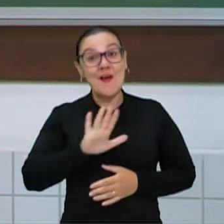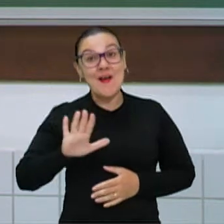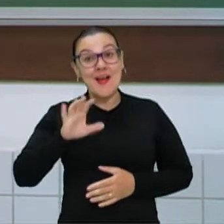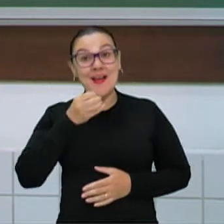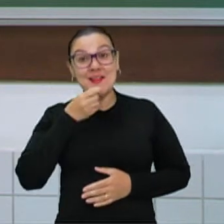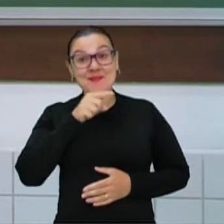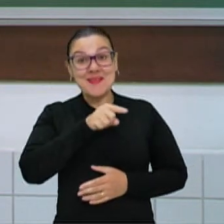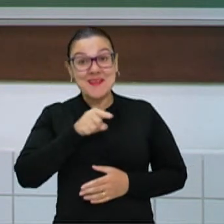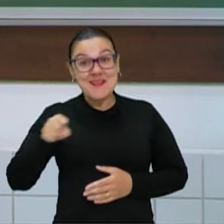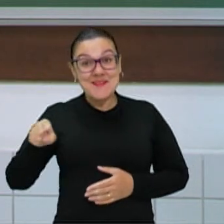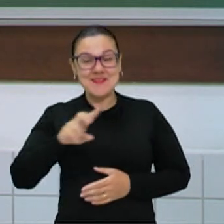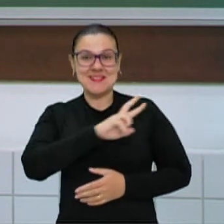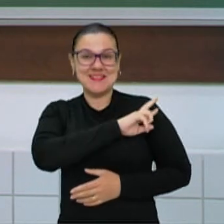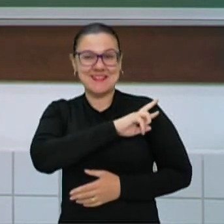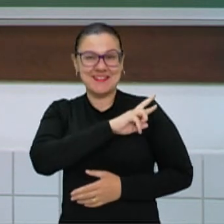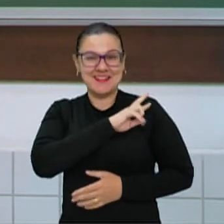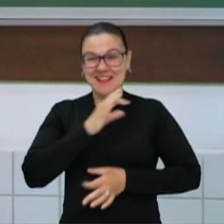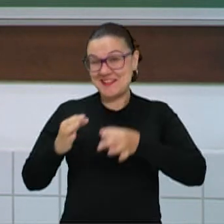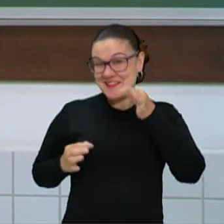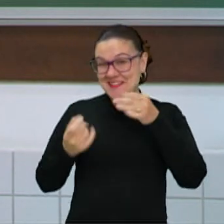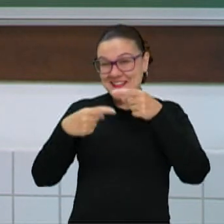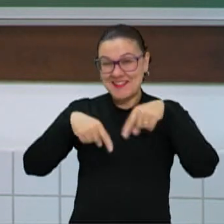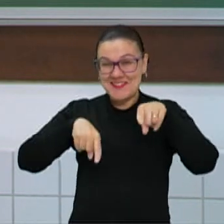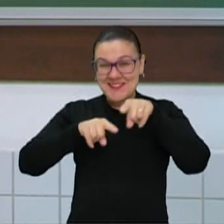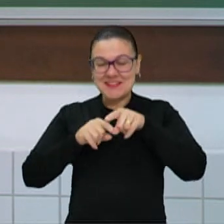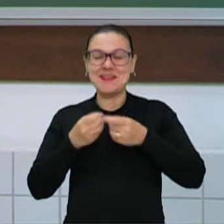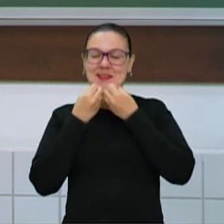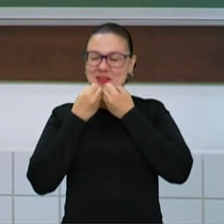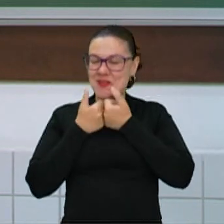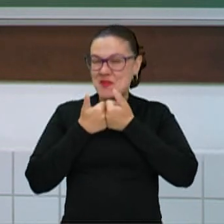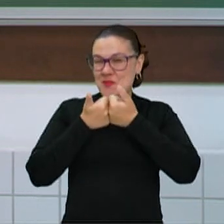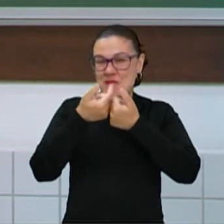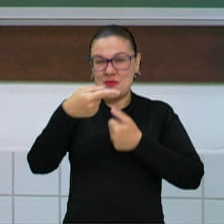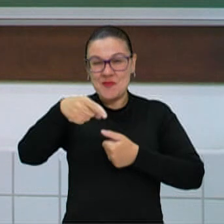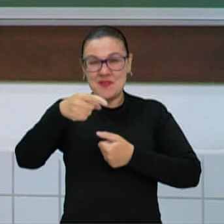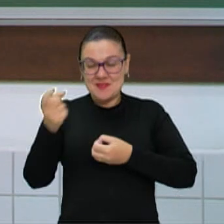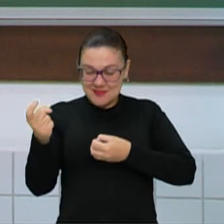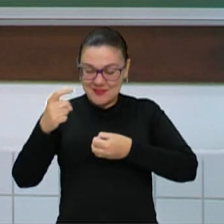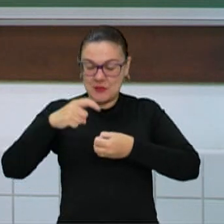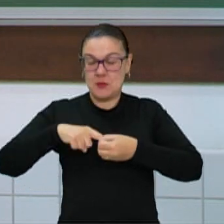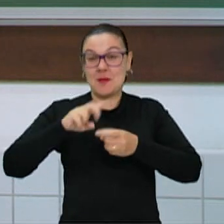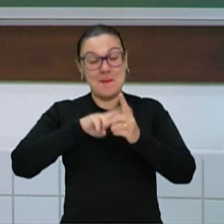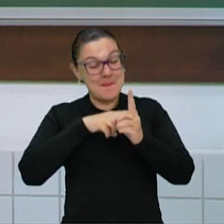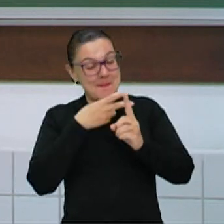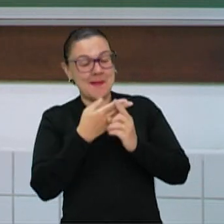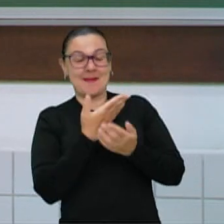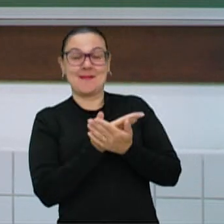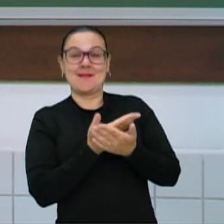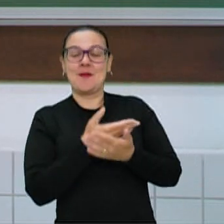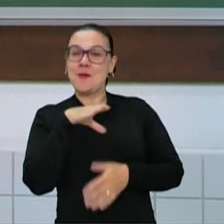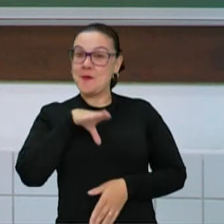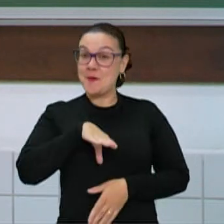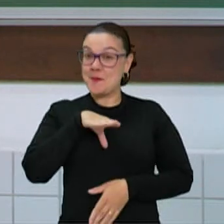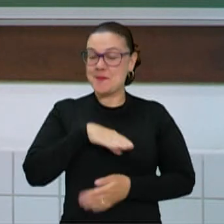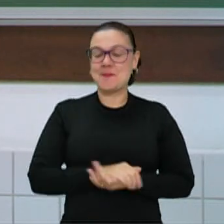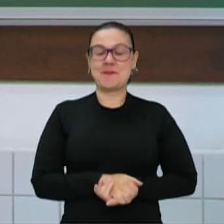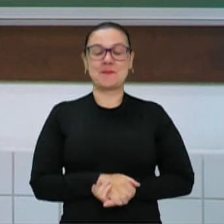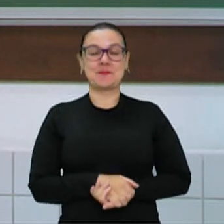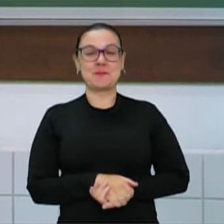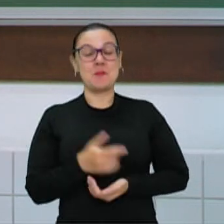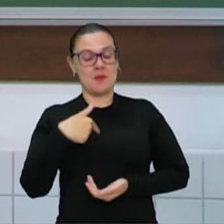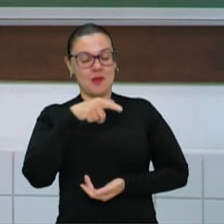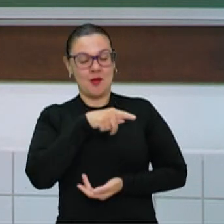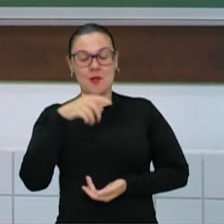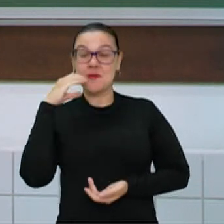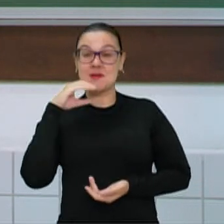Olá, galerinha da segunda série, tudo certinho com vocês? Que bom que vocês estão aqui para mais uma aula de língua portuguesa. Eu